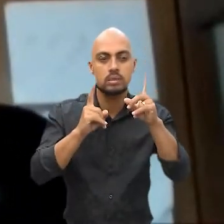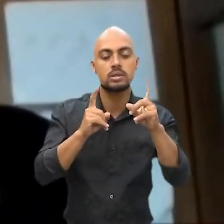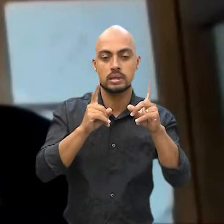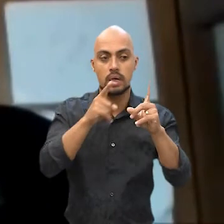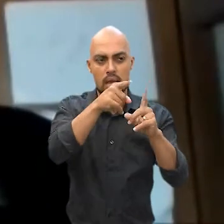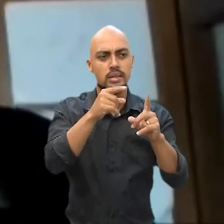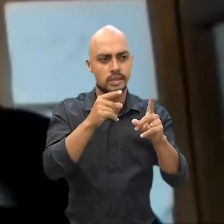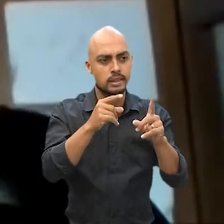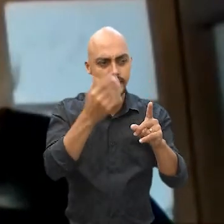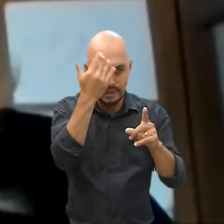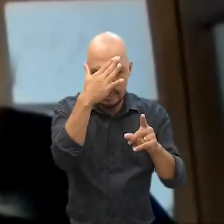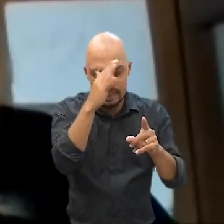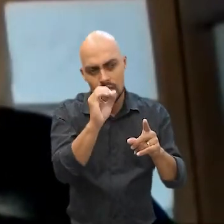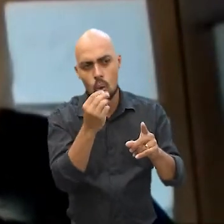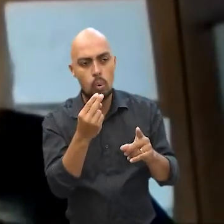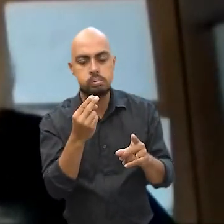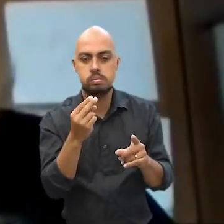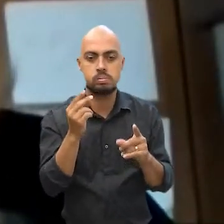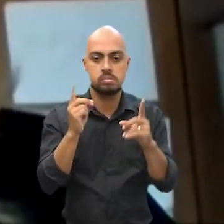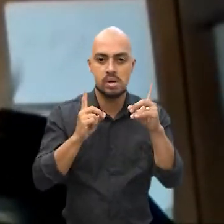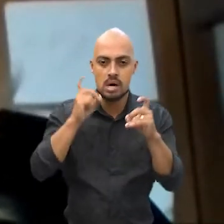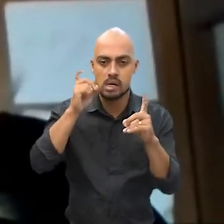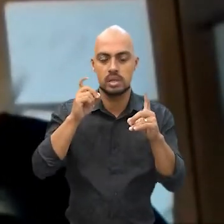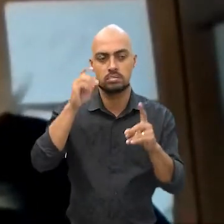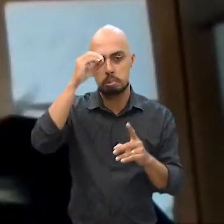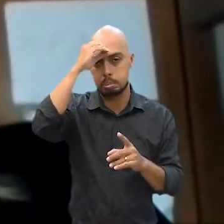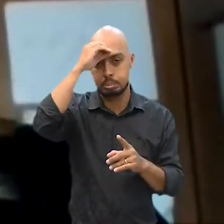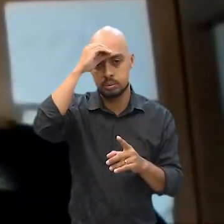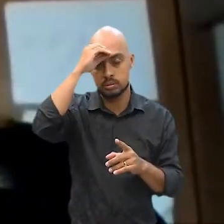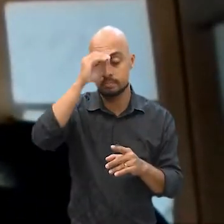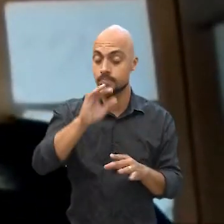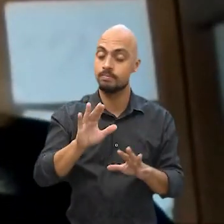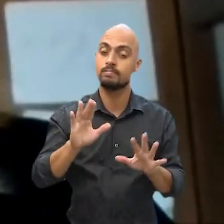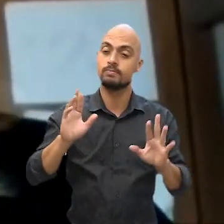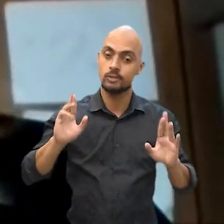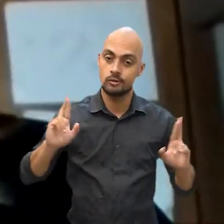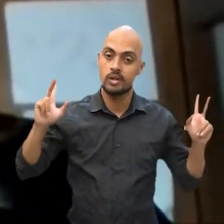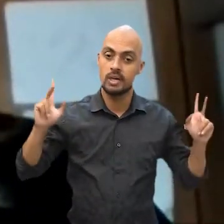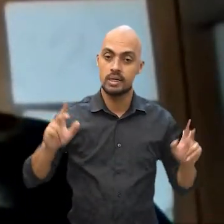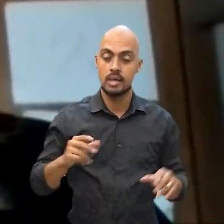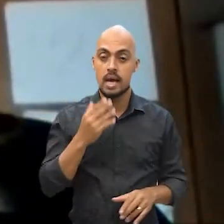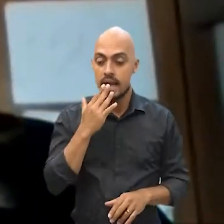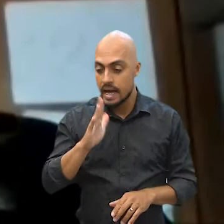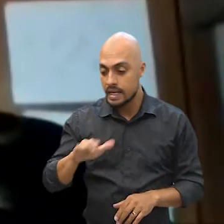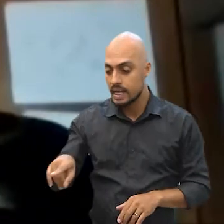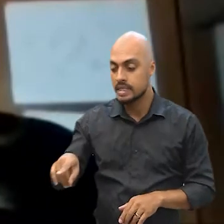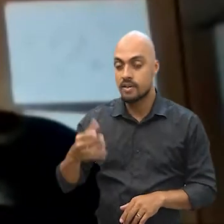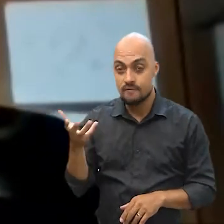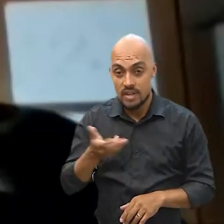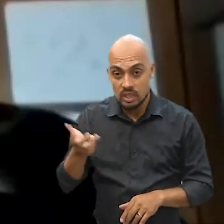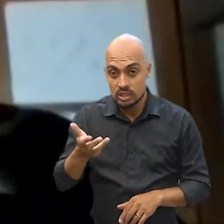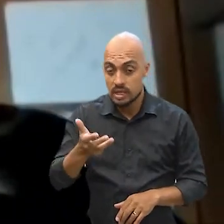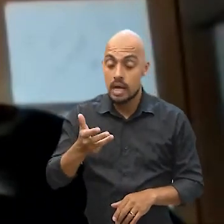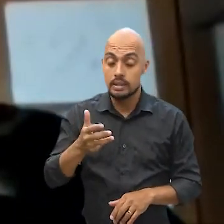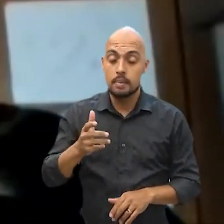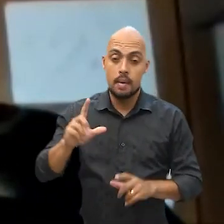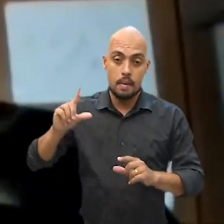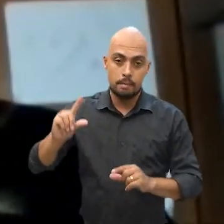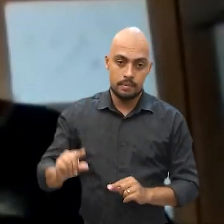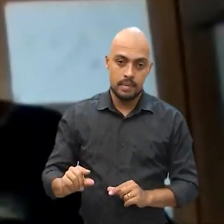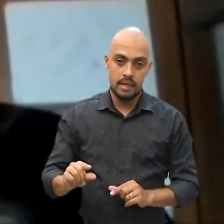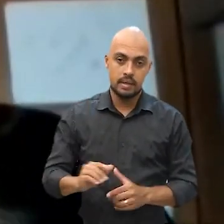está entendendo. Então, e a velocidade de processamento da criança já é uma velocidade menor, né?